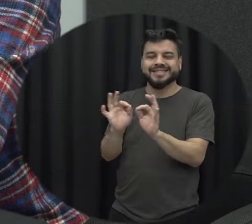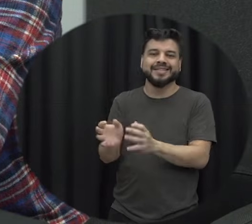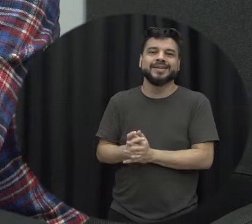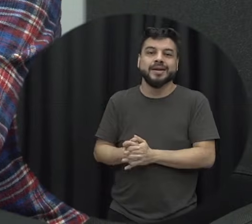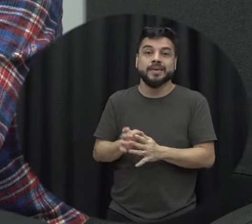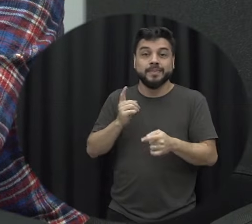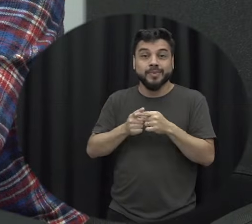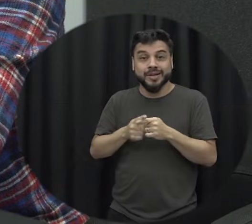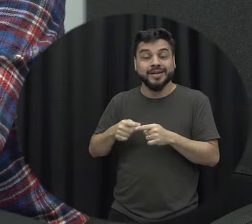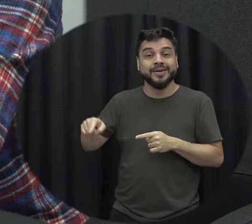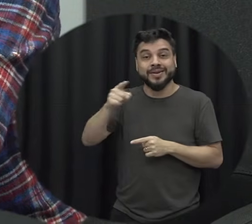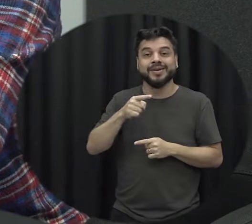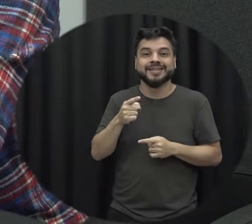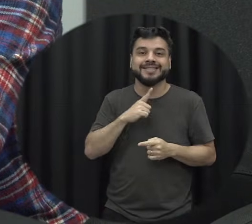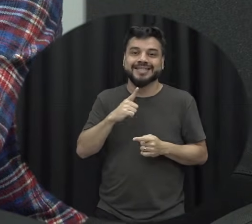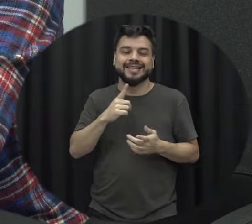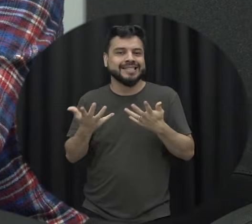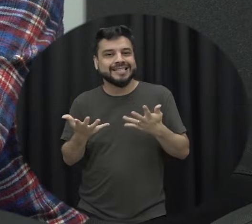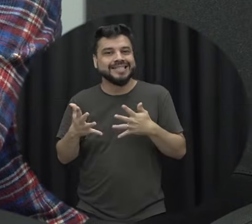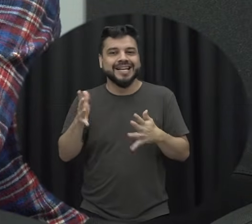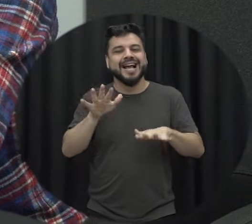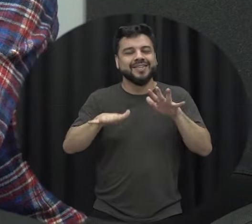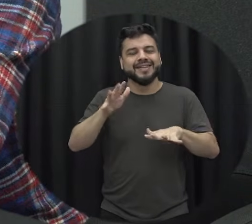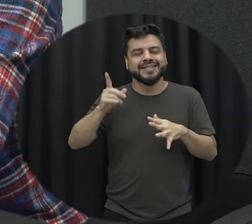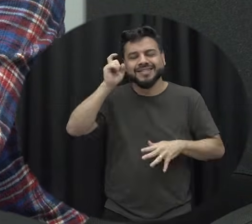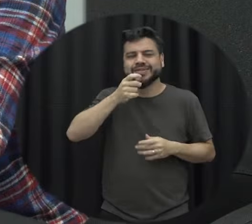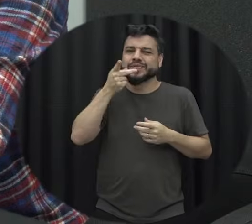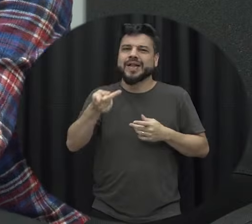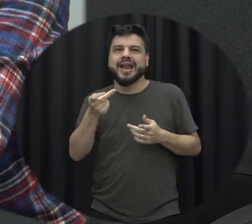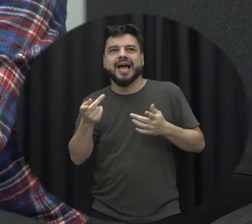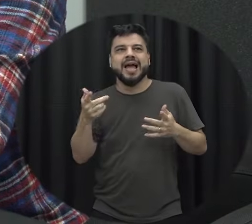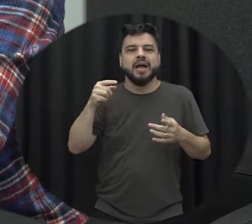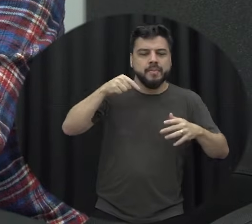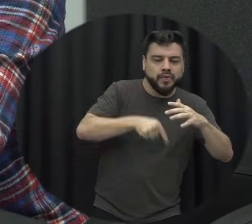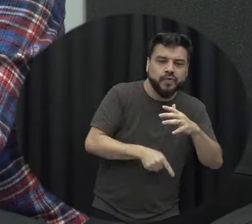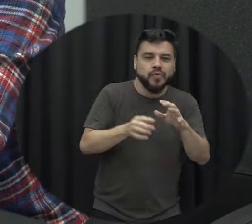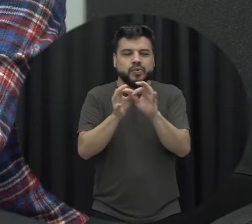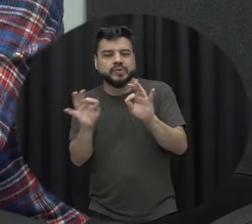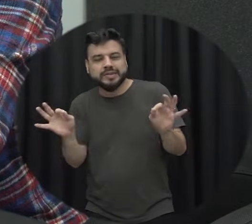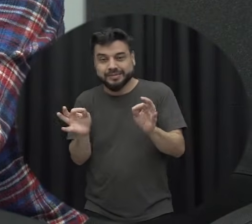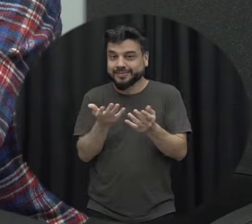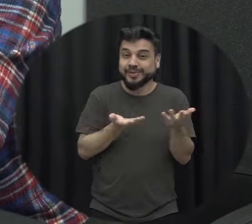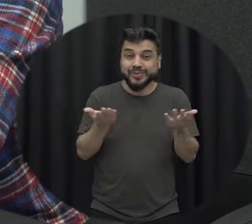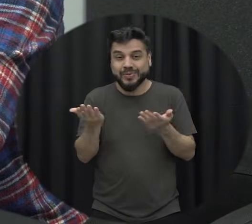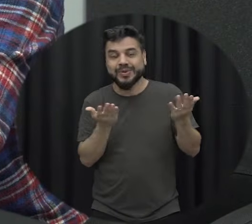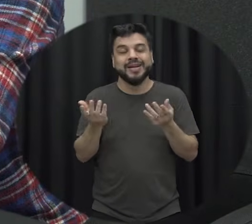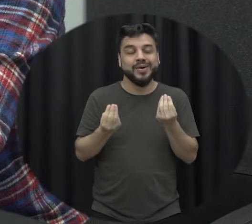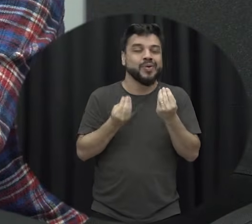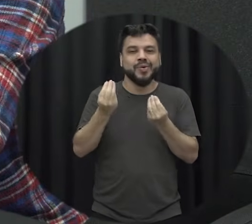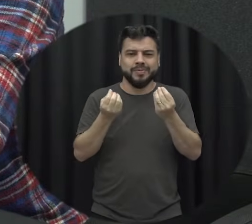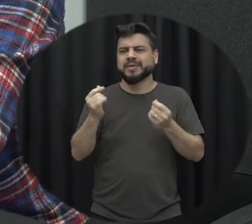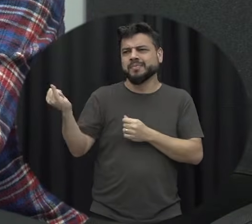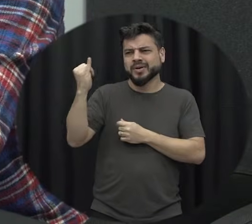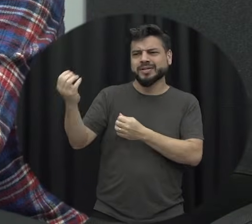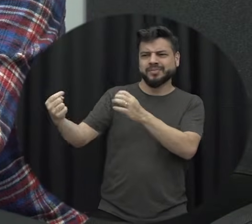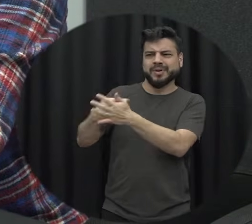gente acaba caindo nessa cilada, vamos dizer assim, de falar em simples e avançado. Eu acho importante essa pergunta, não